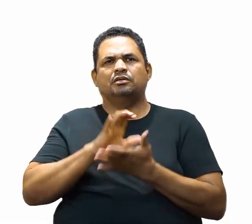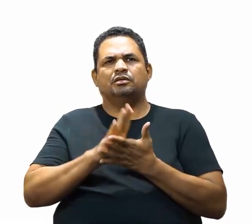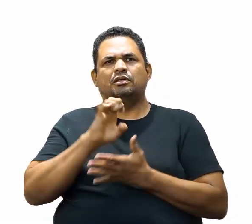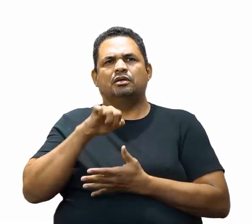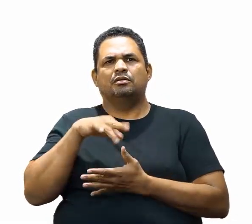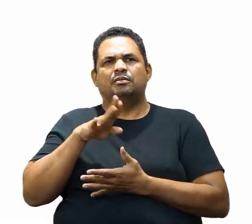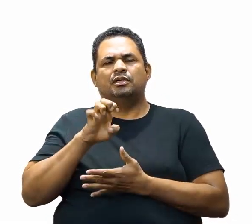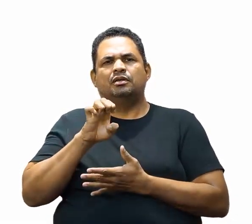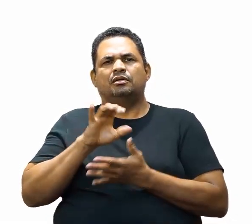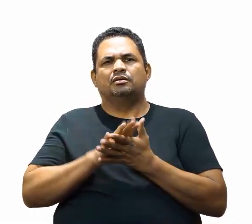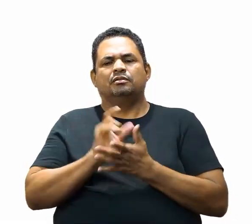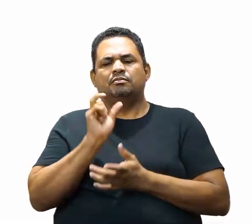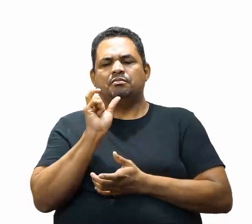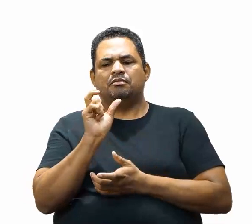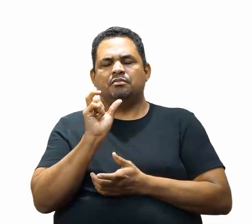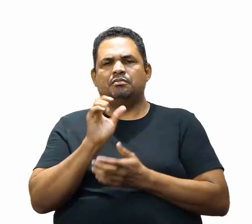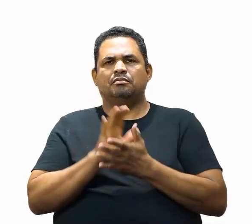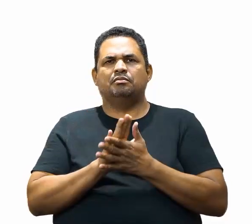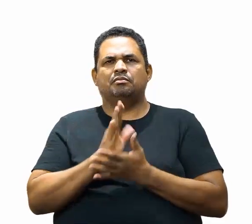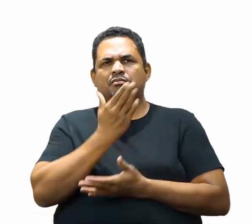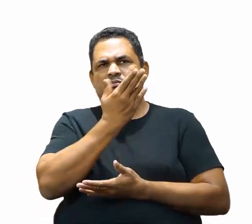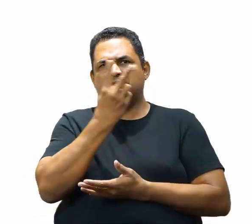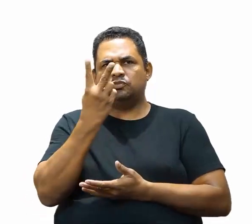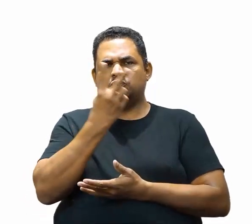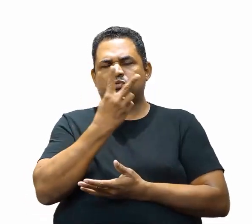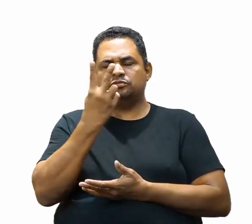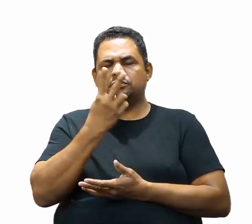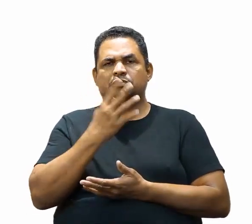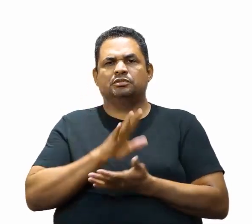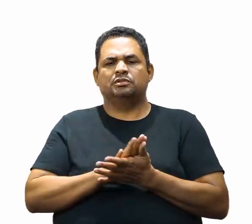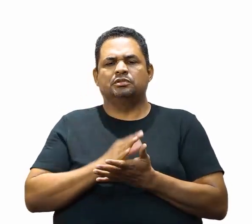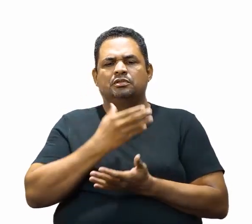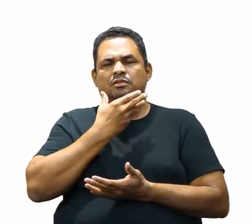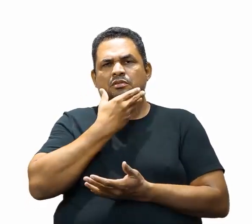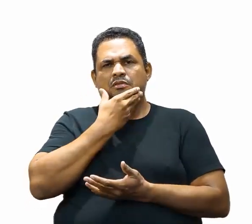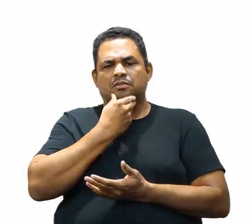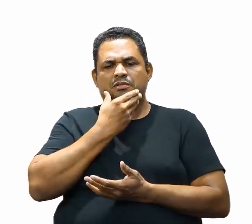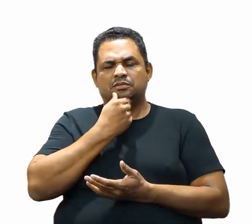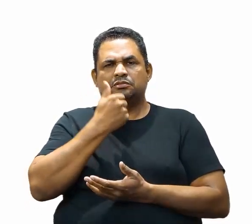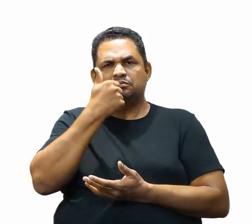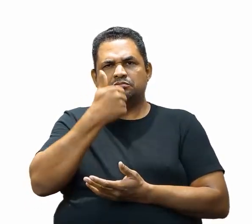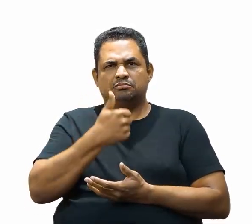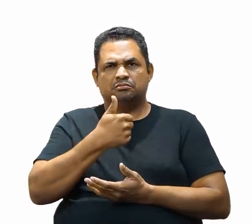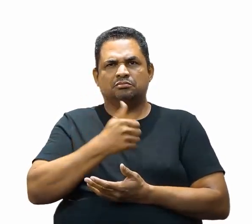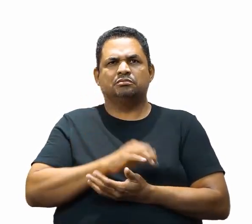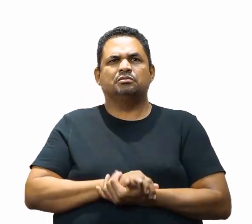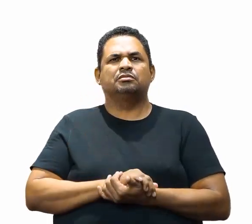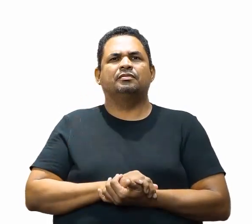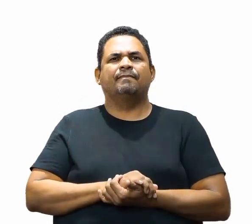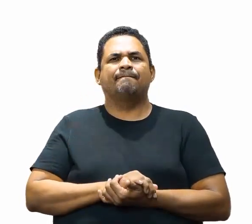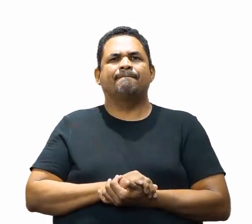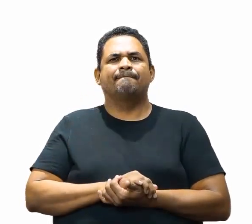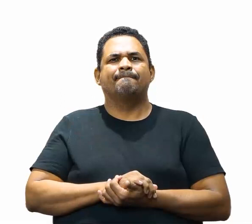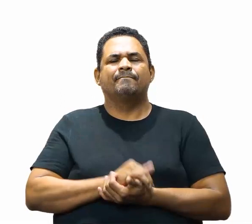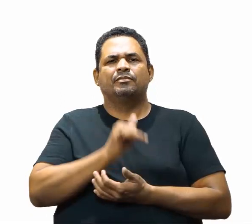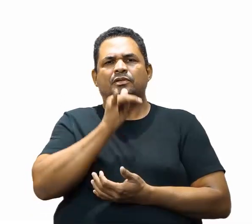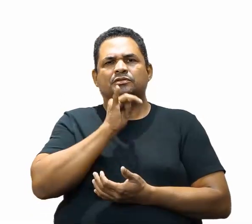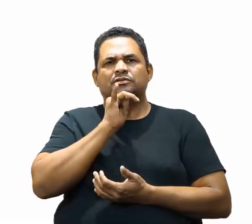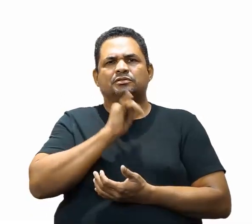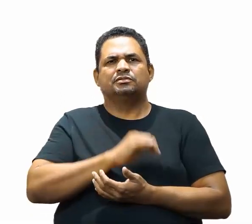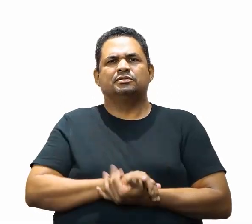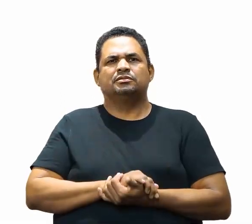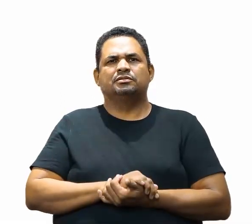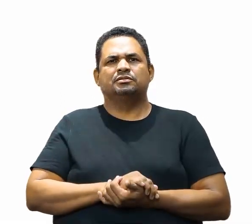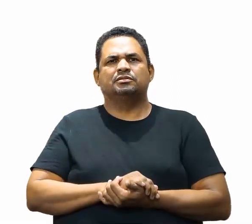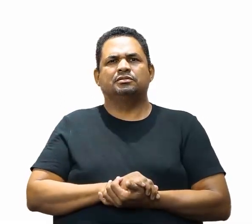palavras que são terminadas em arre ou ambre são masculino na língua espanhola, como vocês podem ver nos nossos exemplos. Um